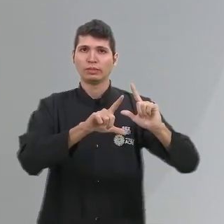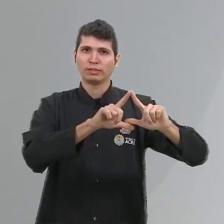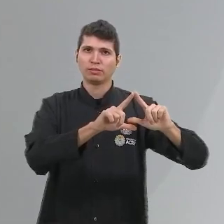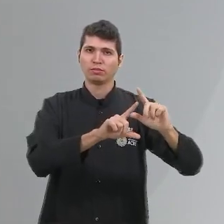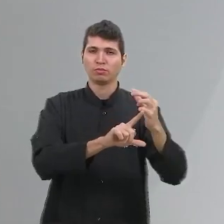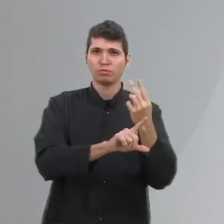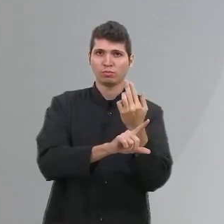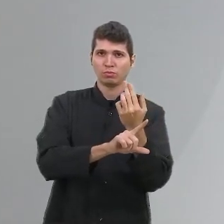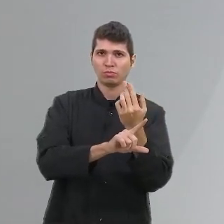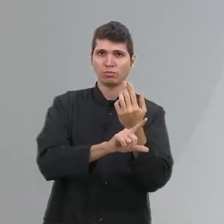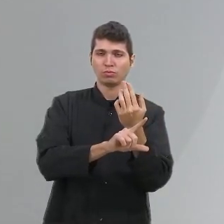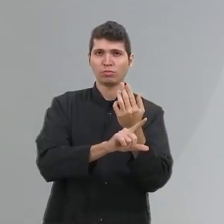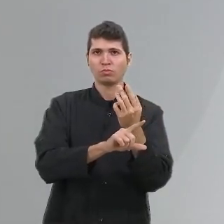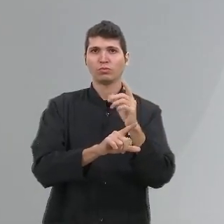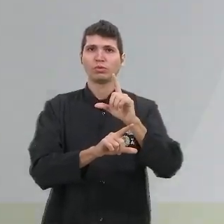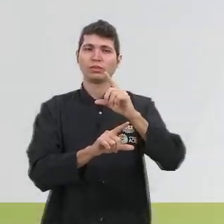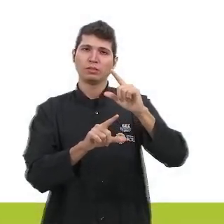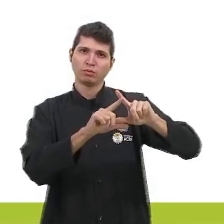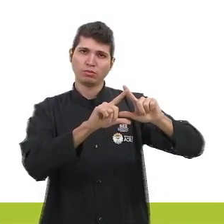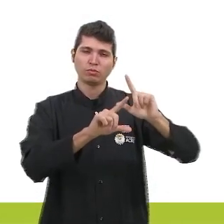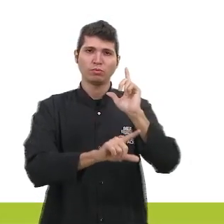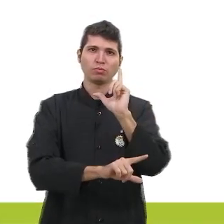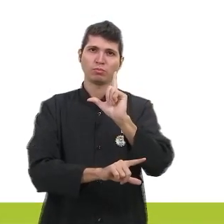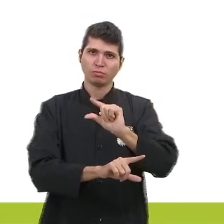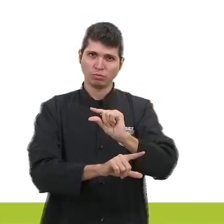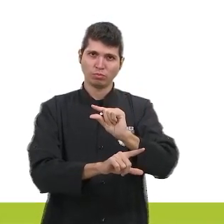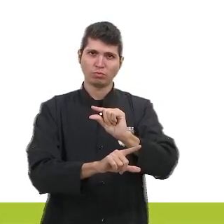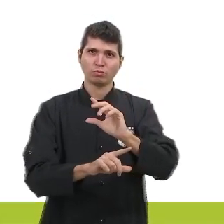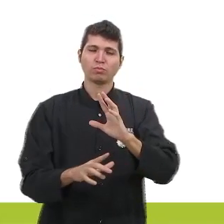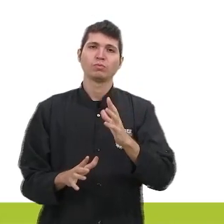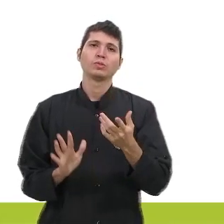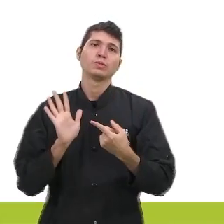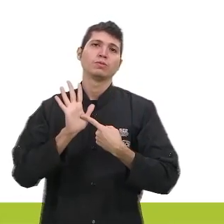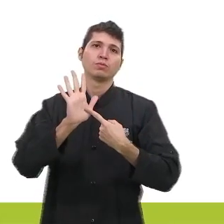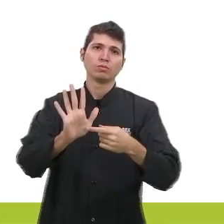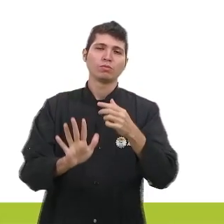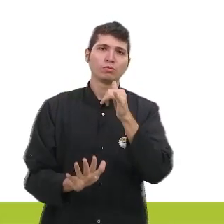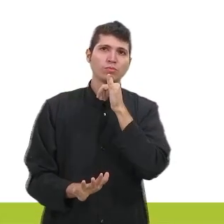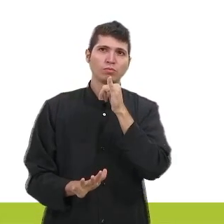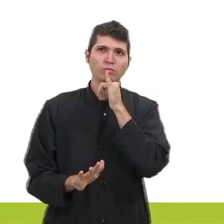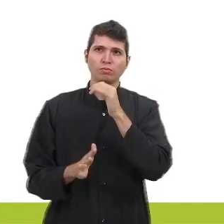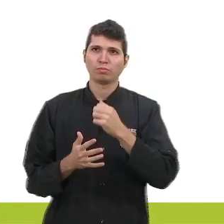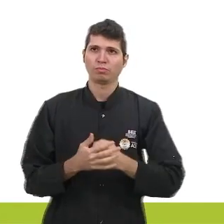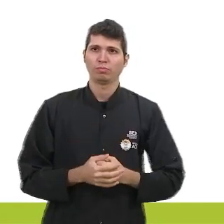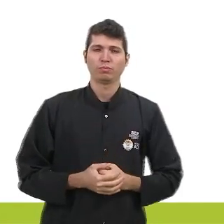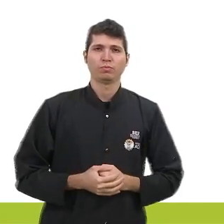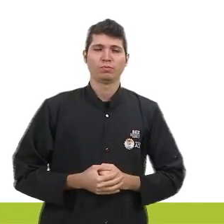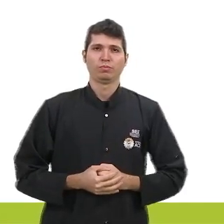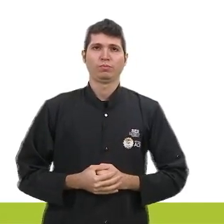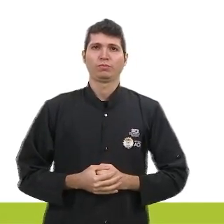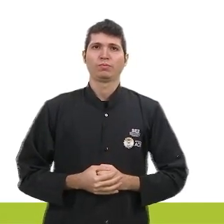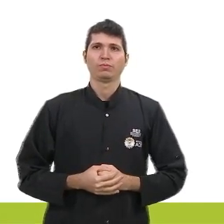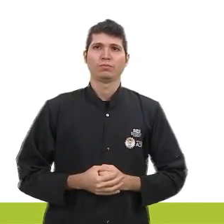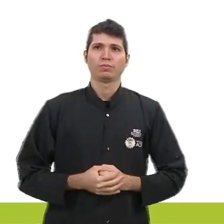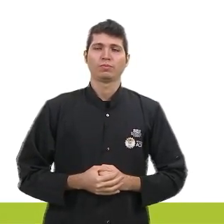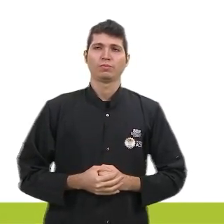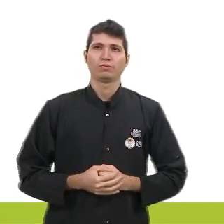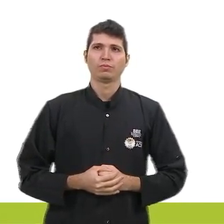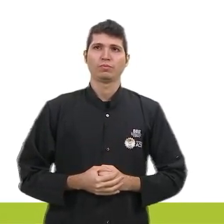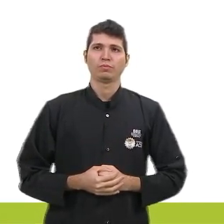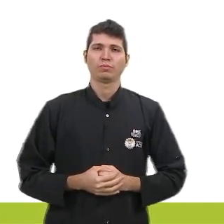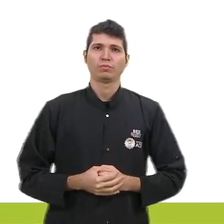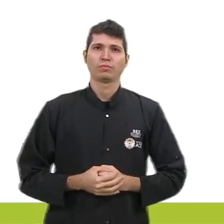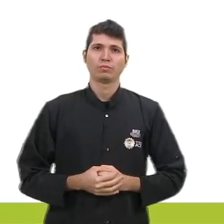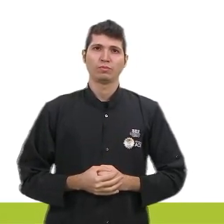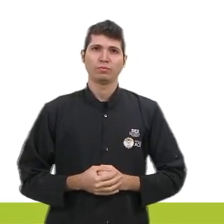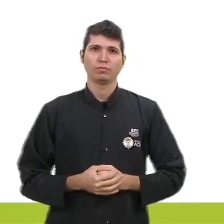delta menor. Vamos aos cálculos e aplicação de Bhaskara, tá bom? A gente tem aqui também, ó, além dos 3 pontos que eu trabalhei agora há pouco,